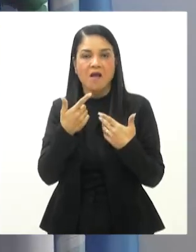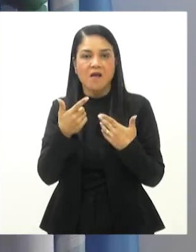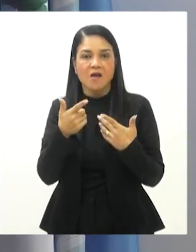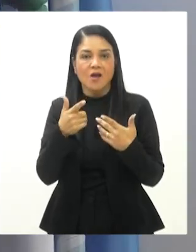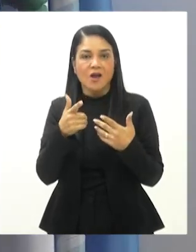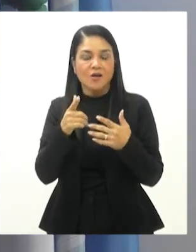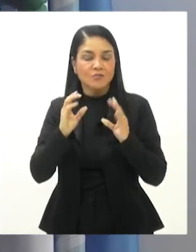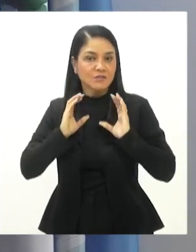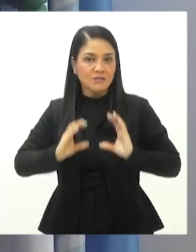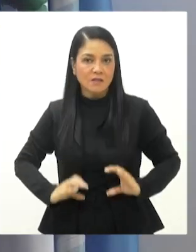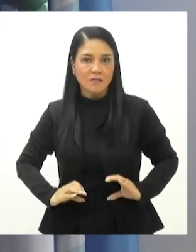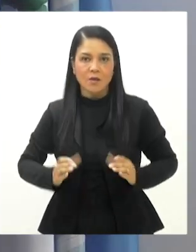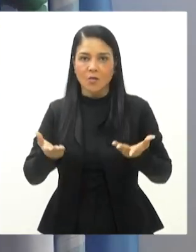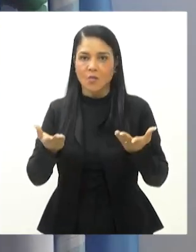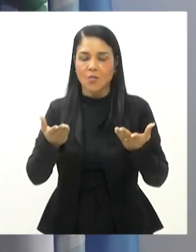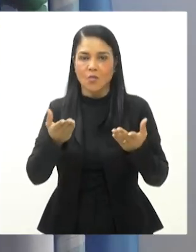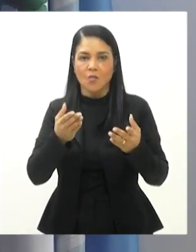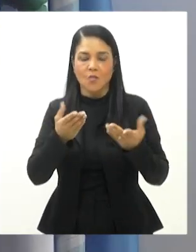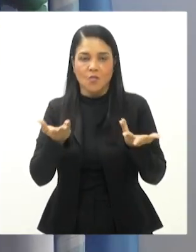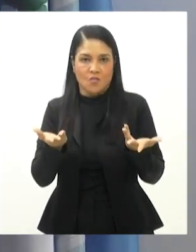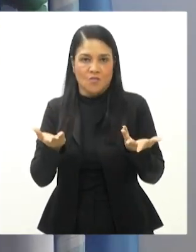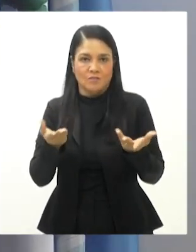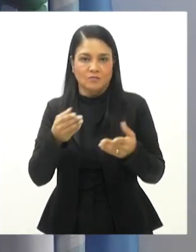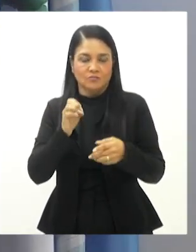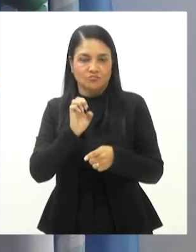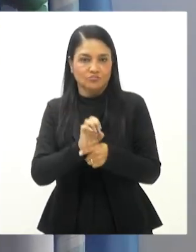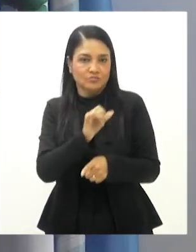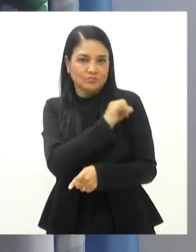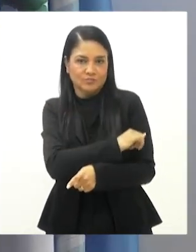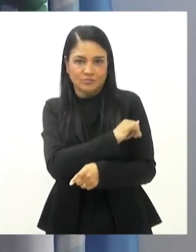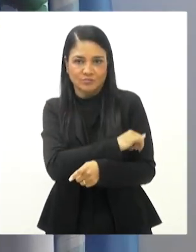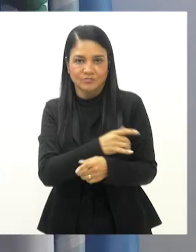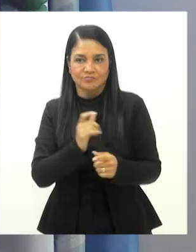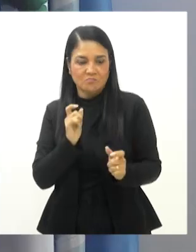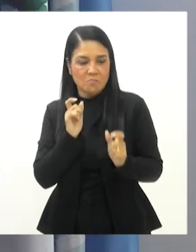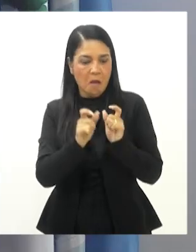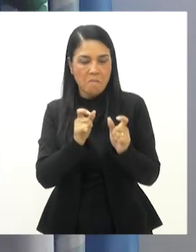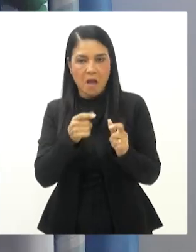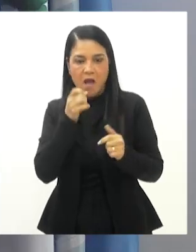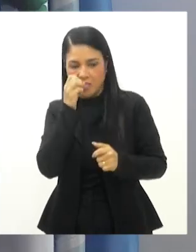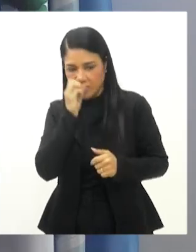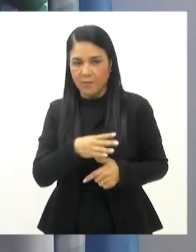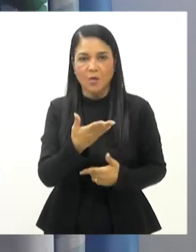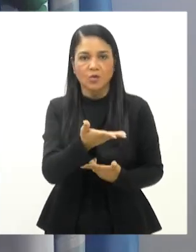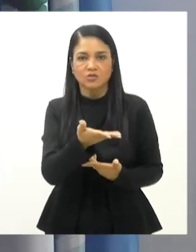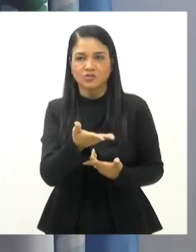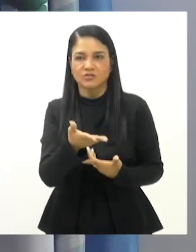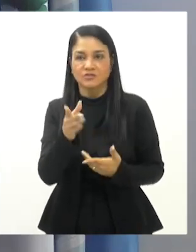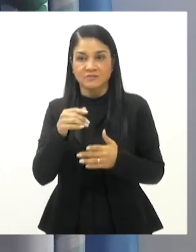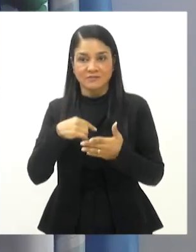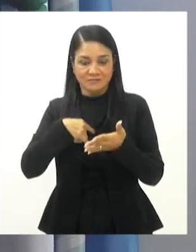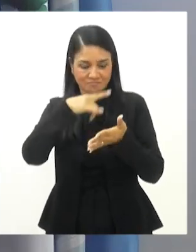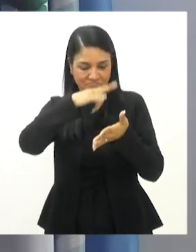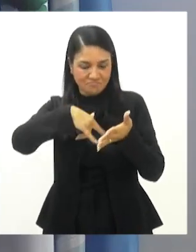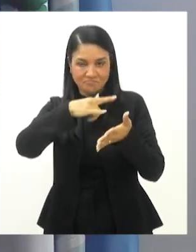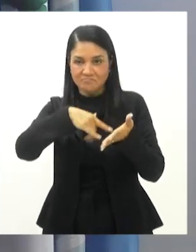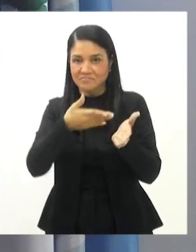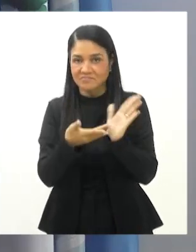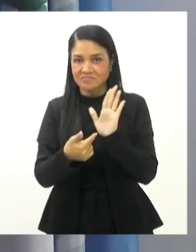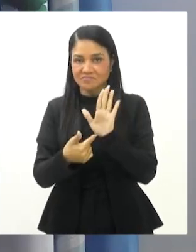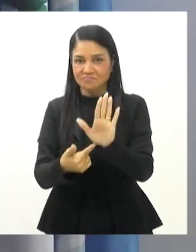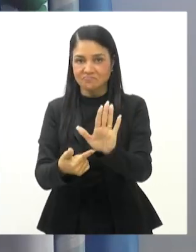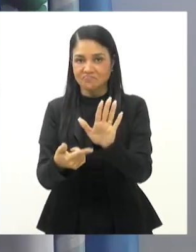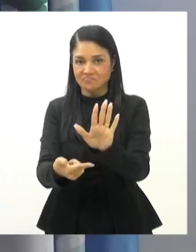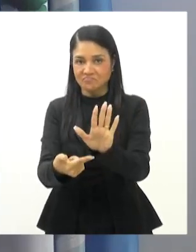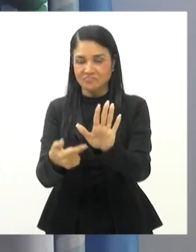o vitimado, o cidadão contribuinte do Estado do Rio de Janeiro. Para que todos possam ver, esse aqui. Esse aqui é a prestação de contas que a Prefeitura de